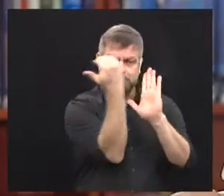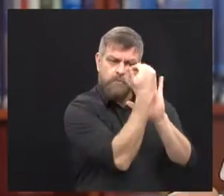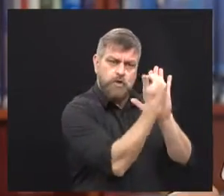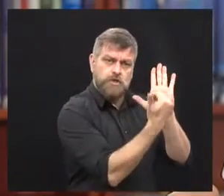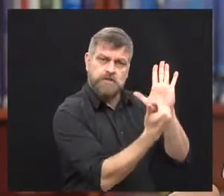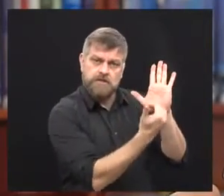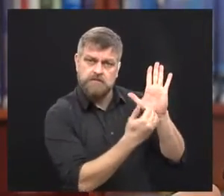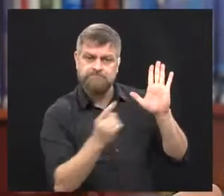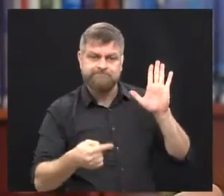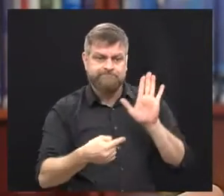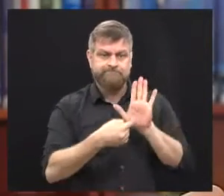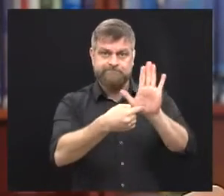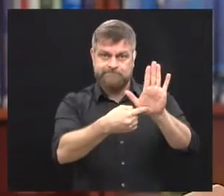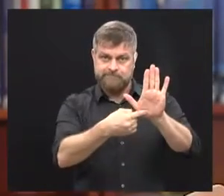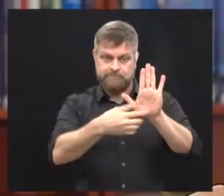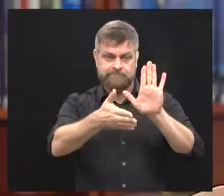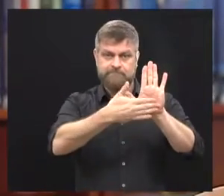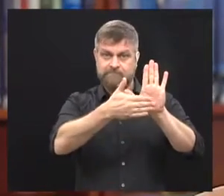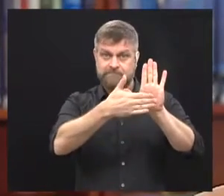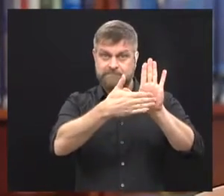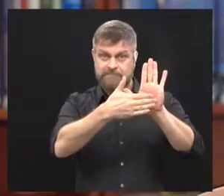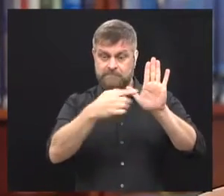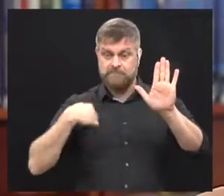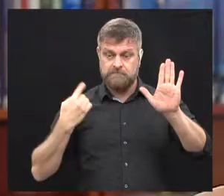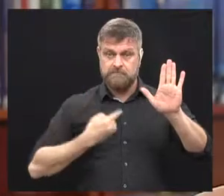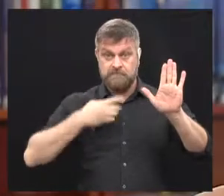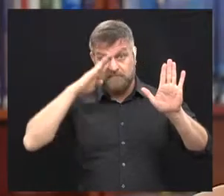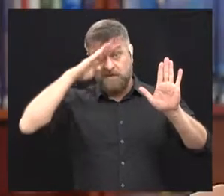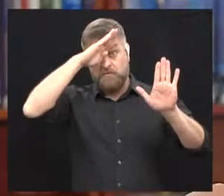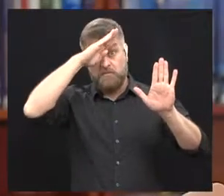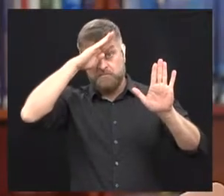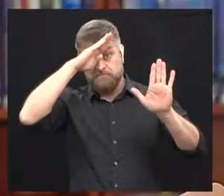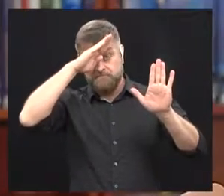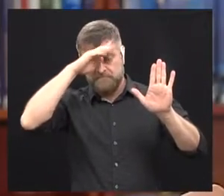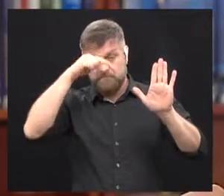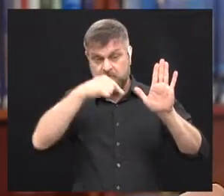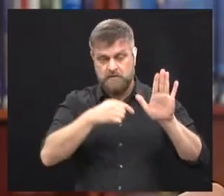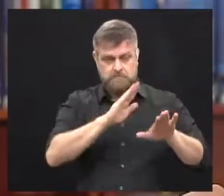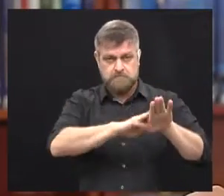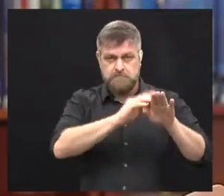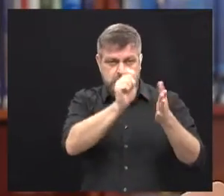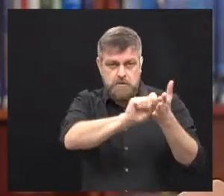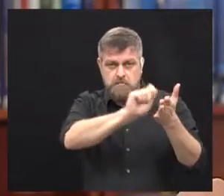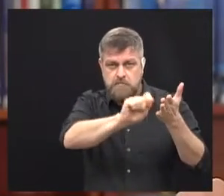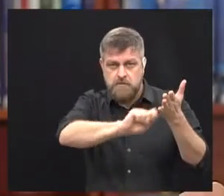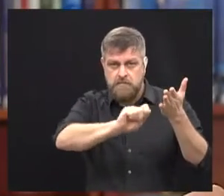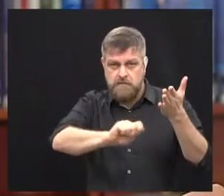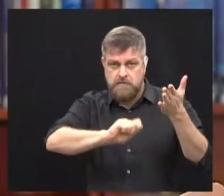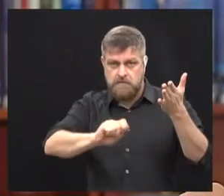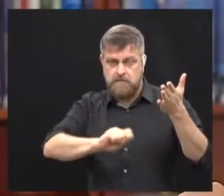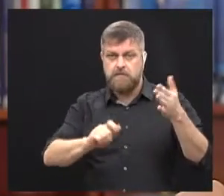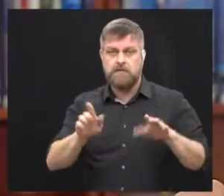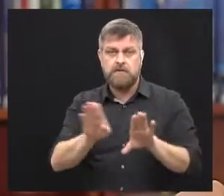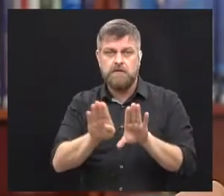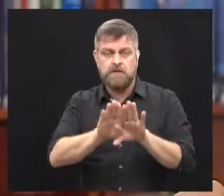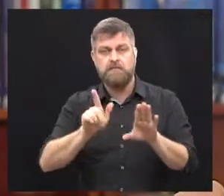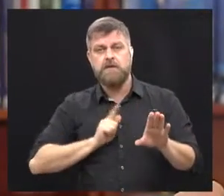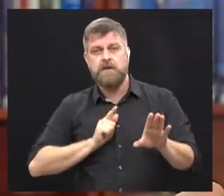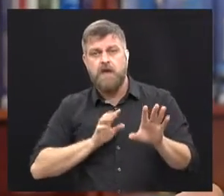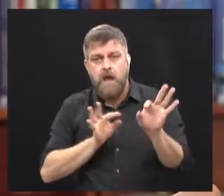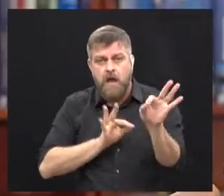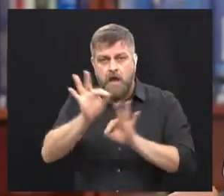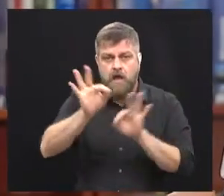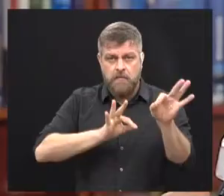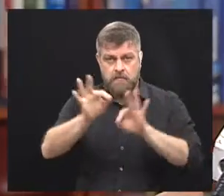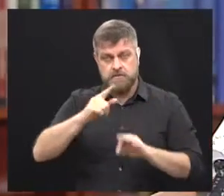foram apontados no seu plano de governo, projetos que foram apontados no plano de governo, mas projetos